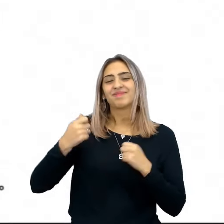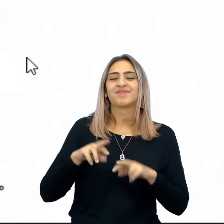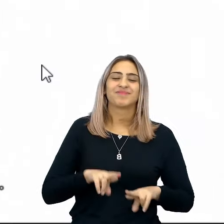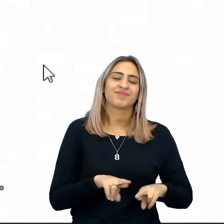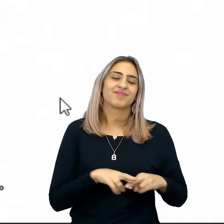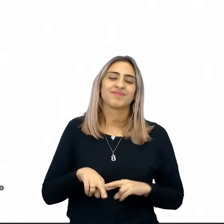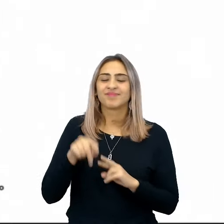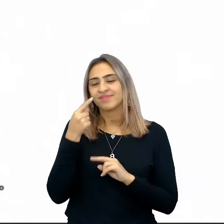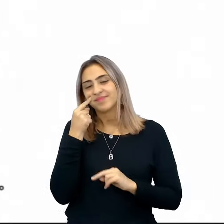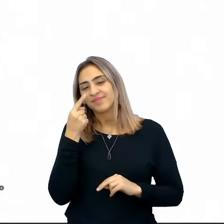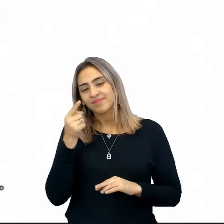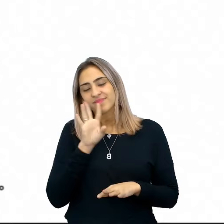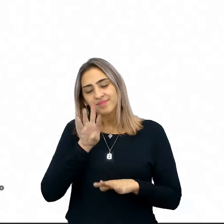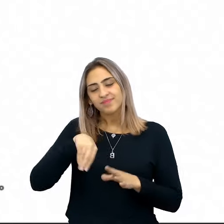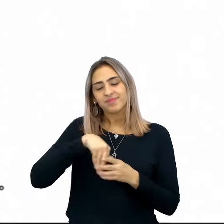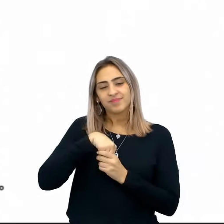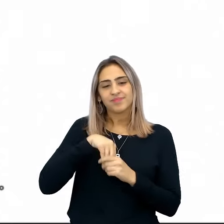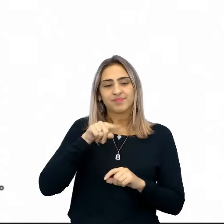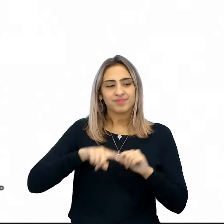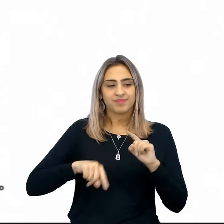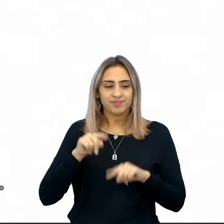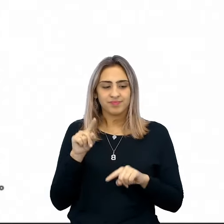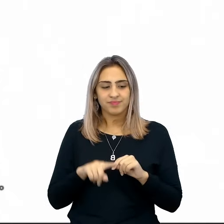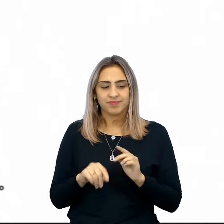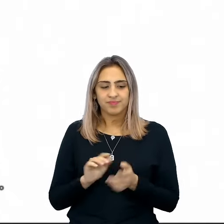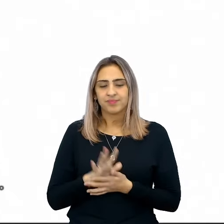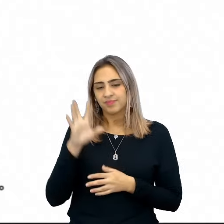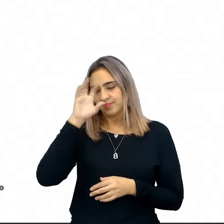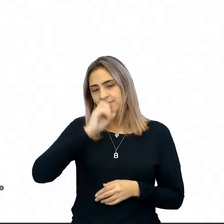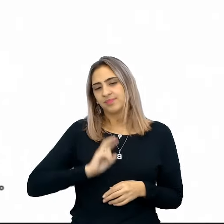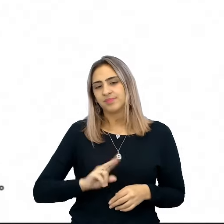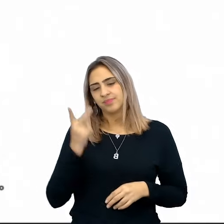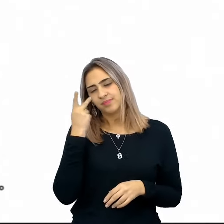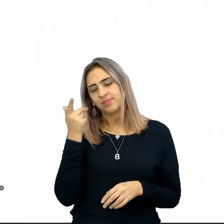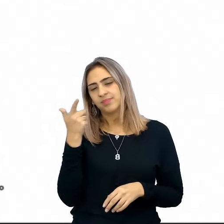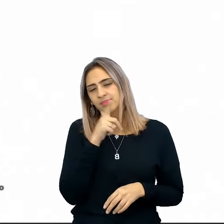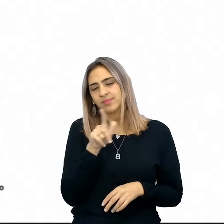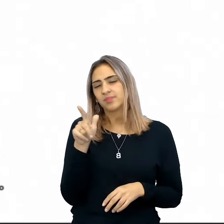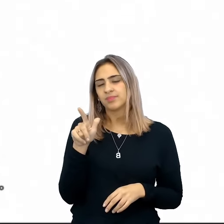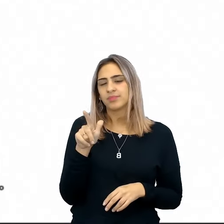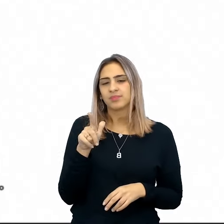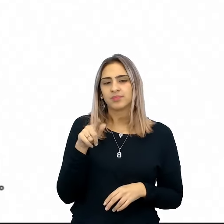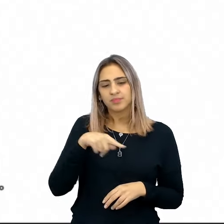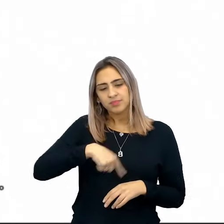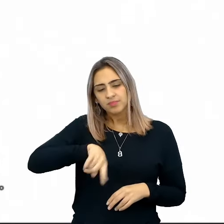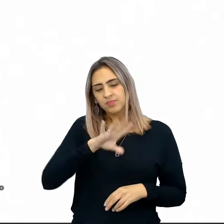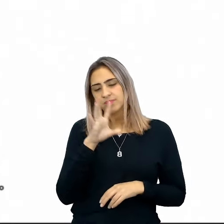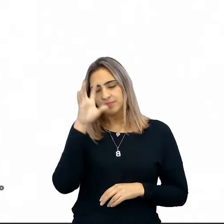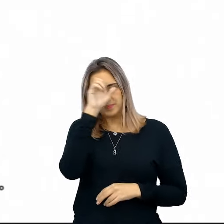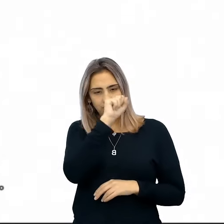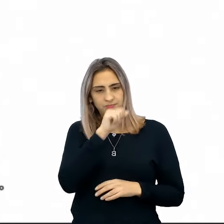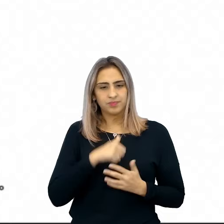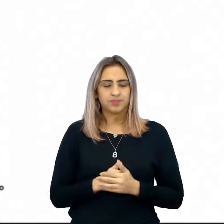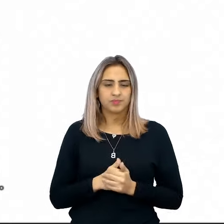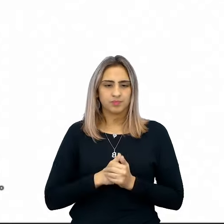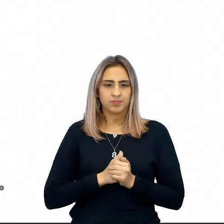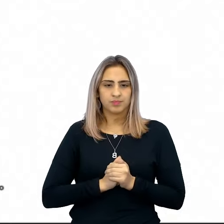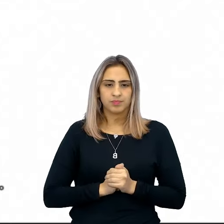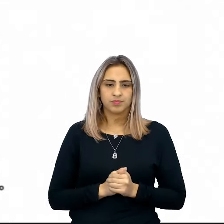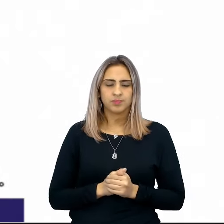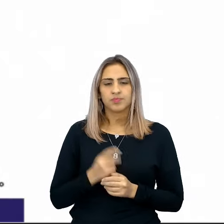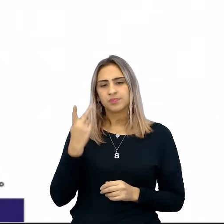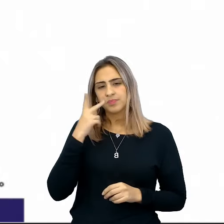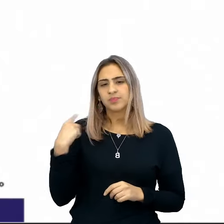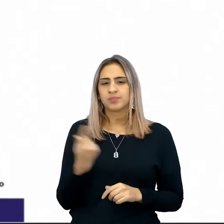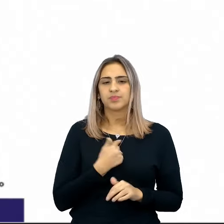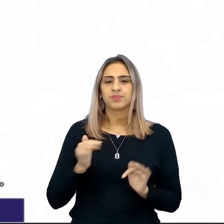retomar e olhar para dentro do material do Aprender Sempre, para conseguir garantir essas aprendizagens. E para a